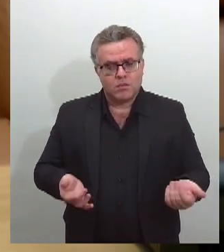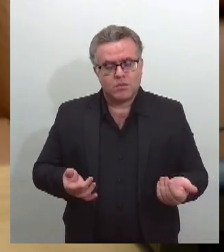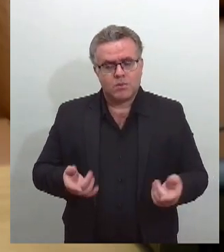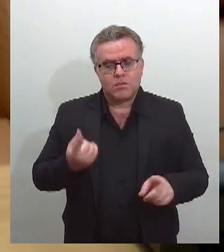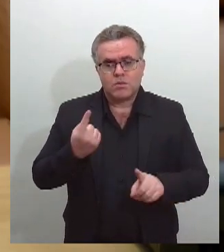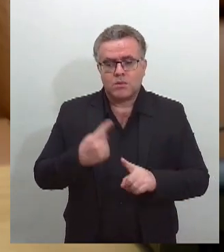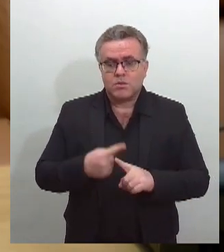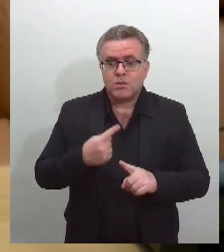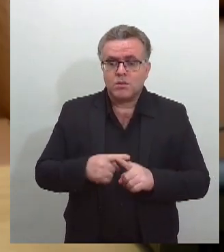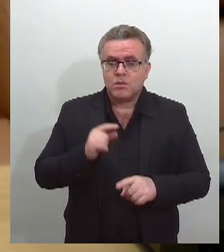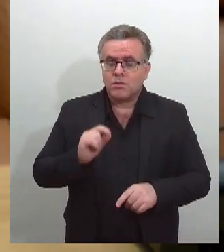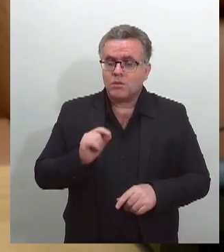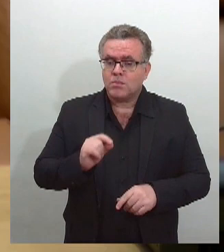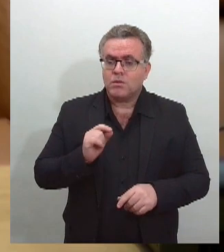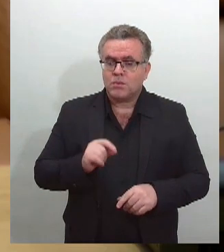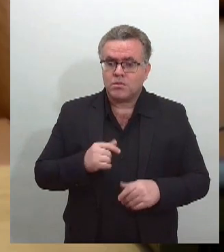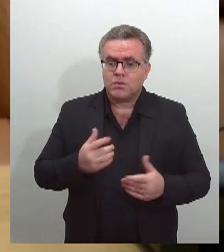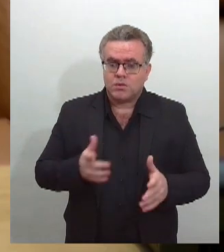importante